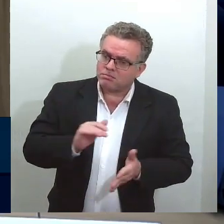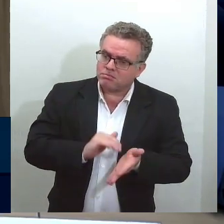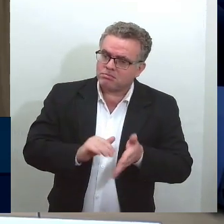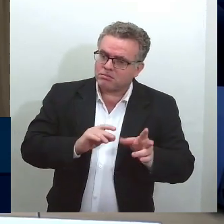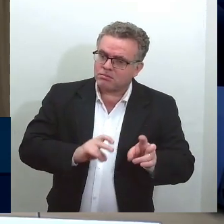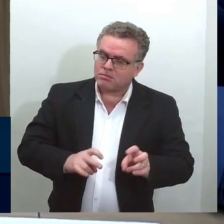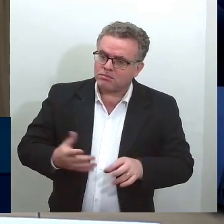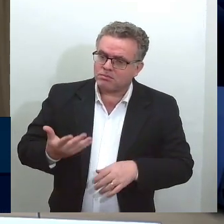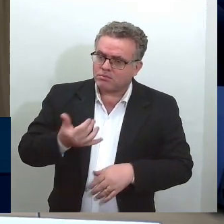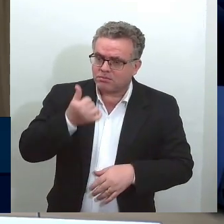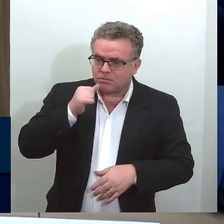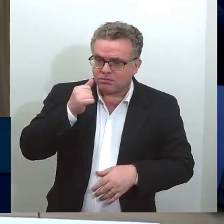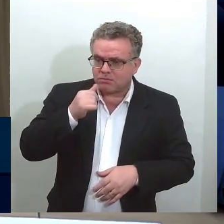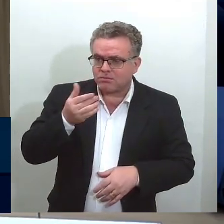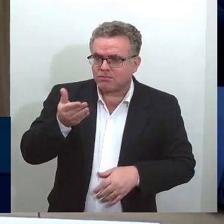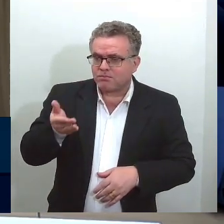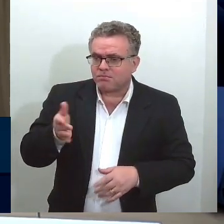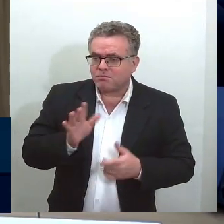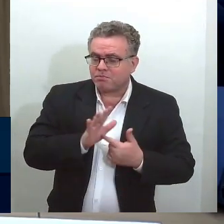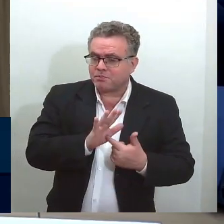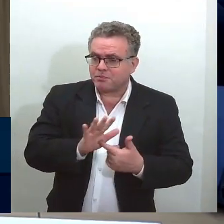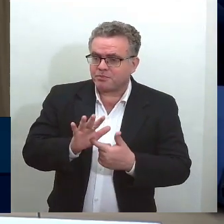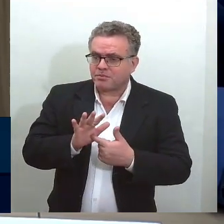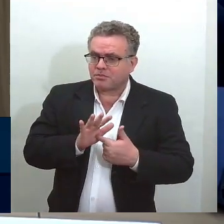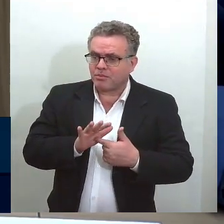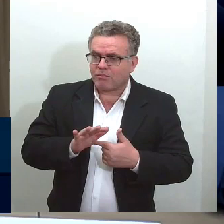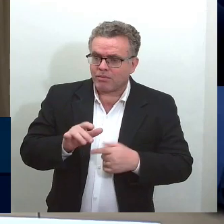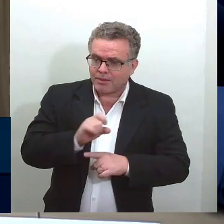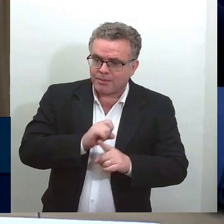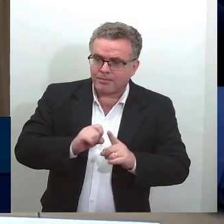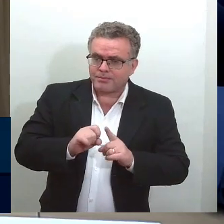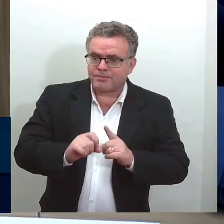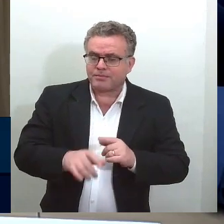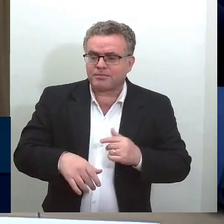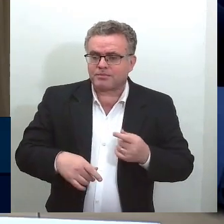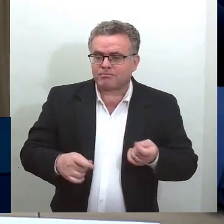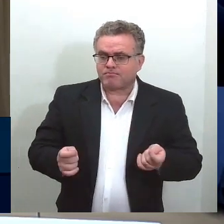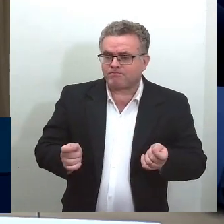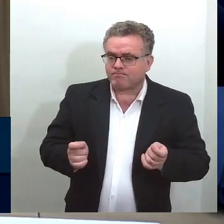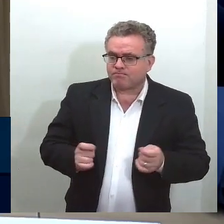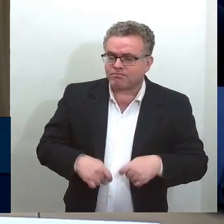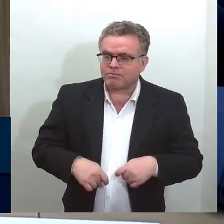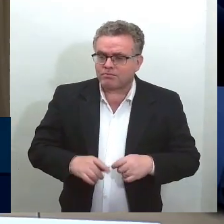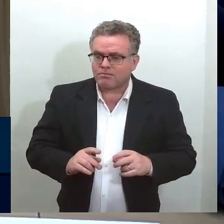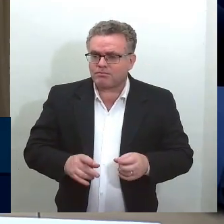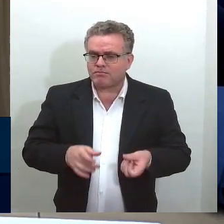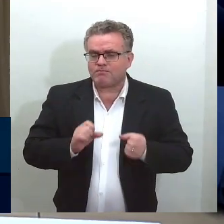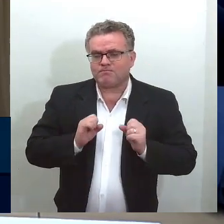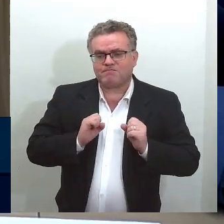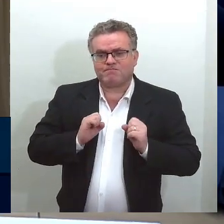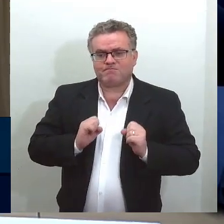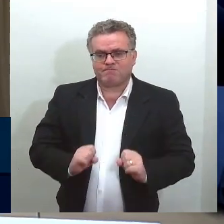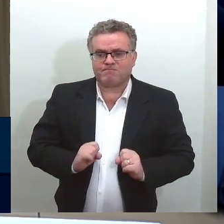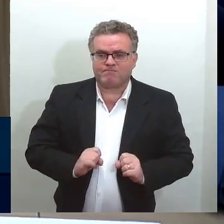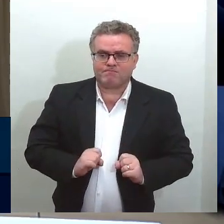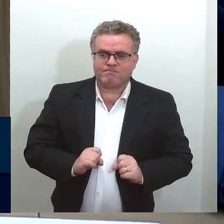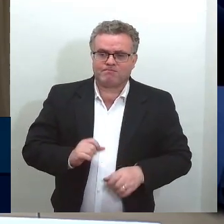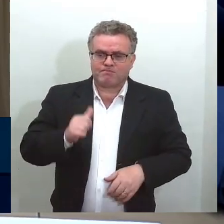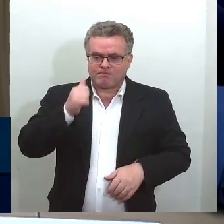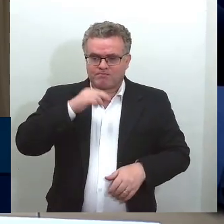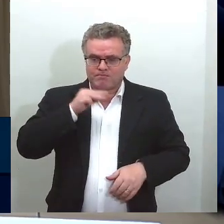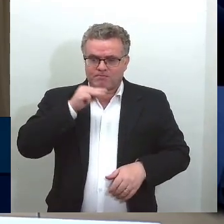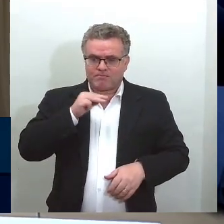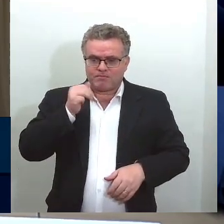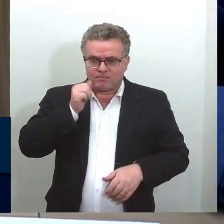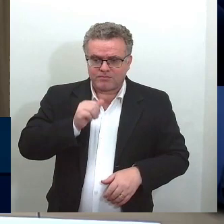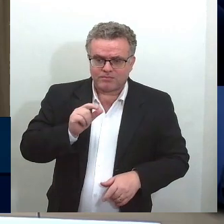para toda a sociedade que é capaz, competente, que é mãe, mulher, esposa, e